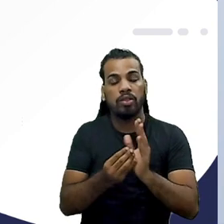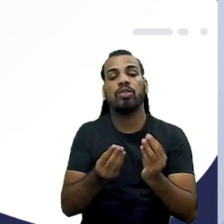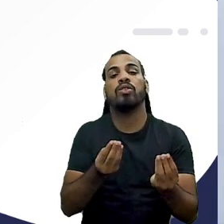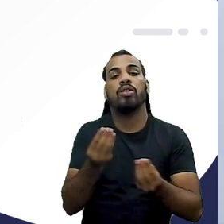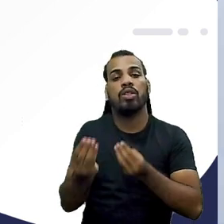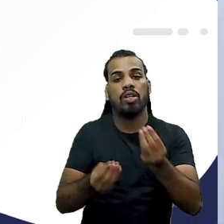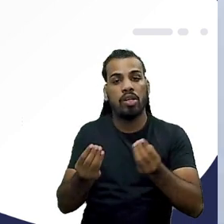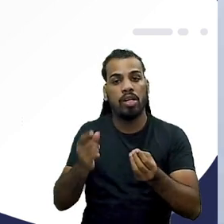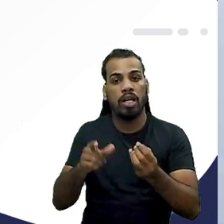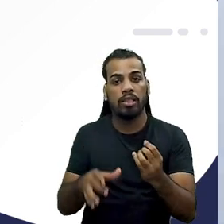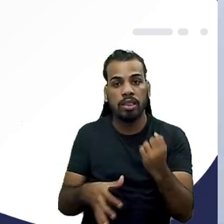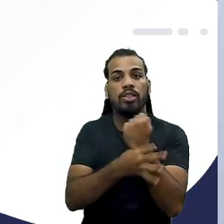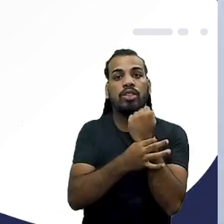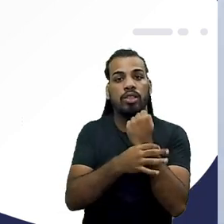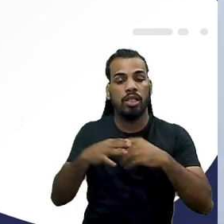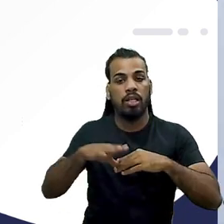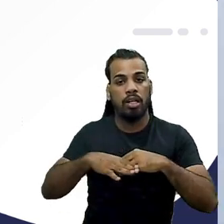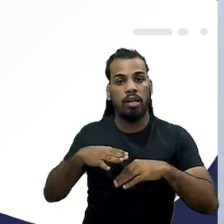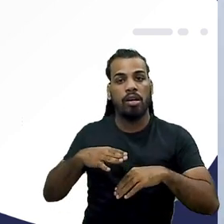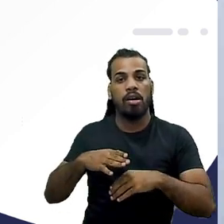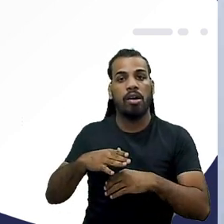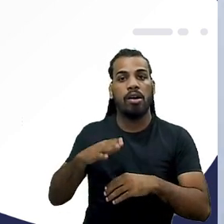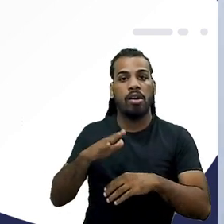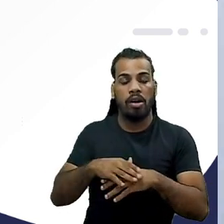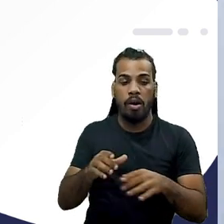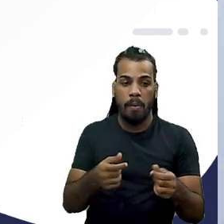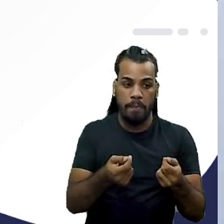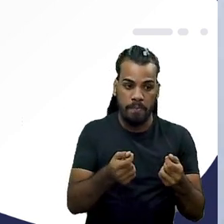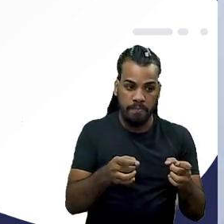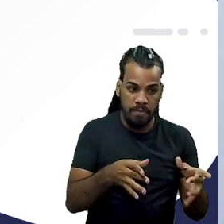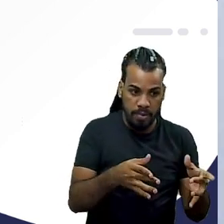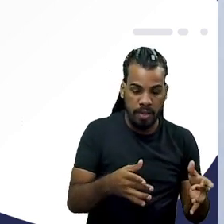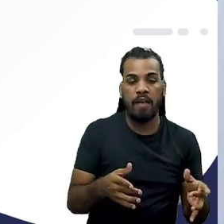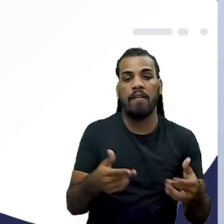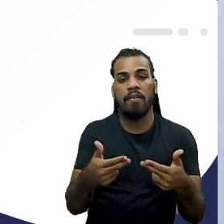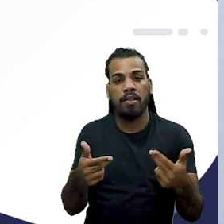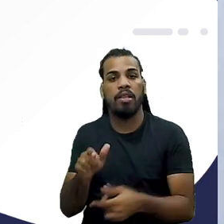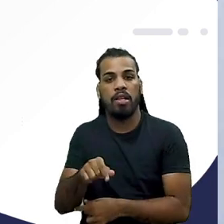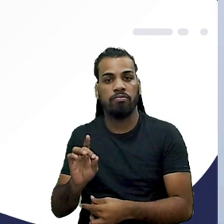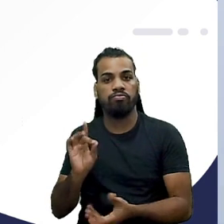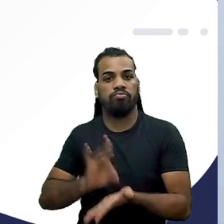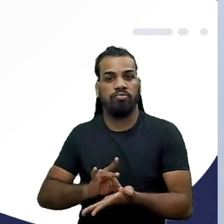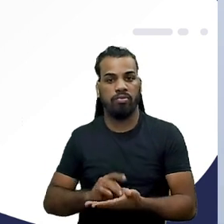o máximo de segurança e ter um preço de venda consistente.